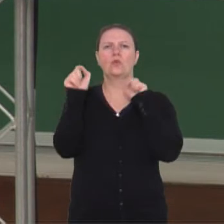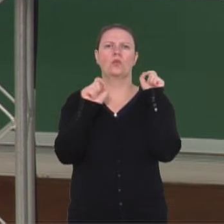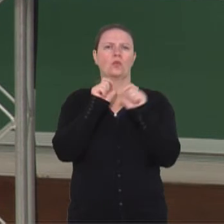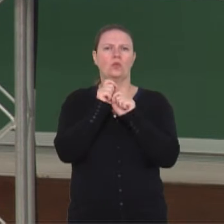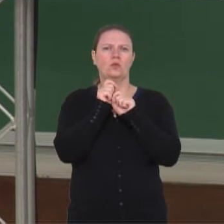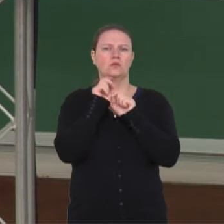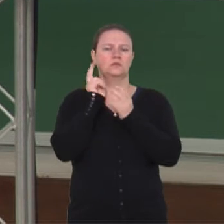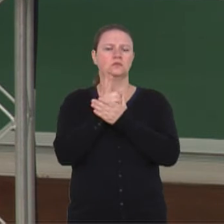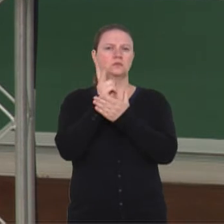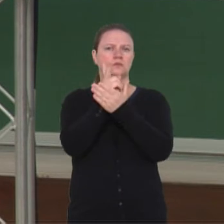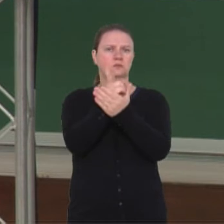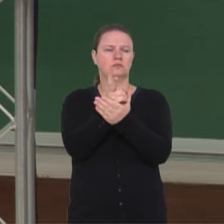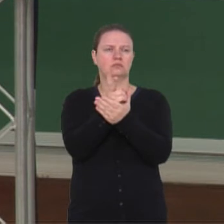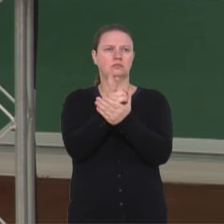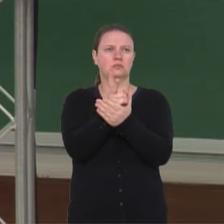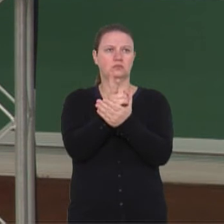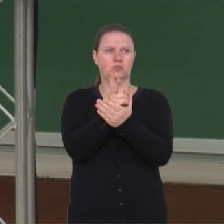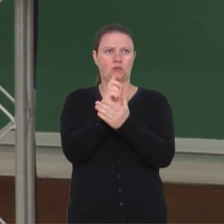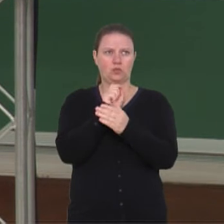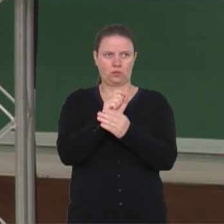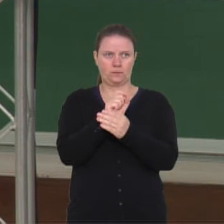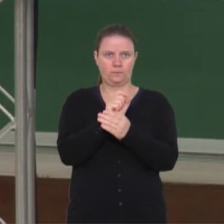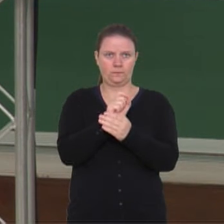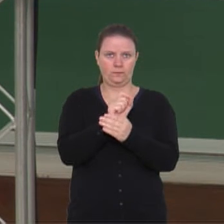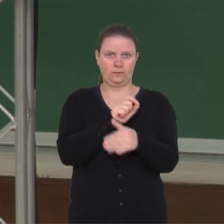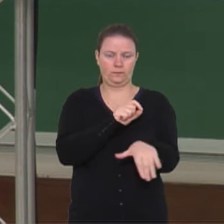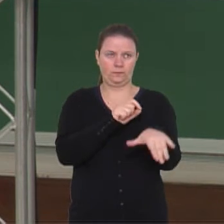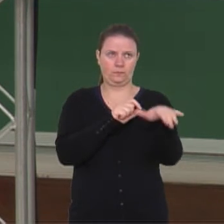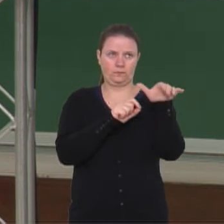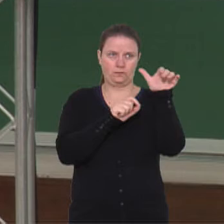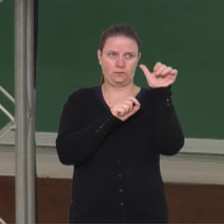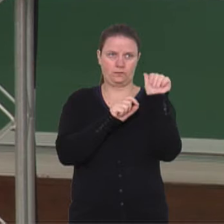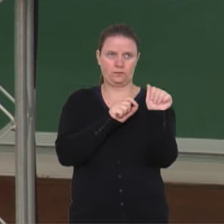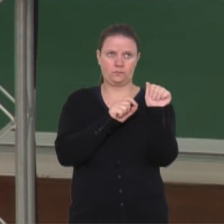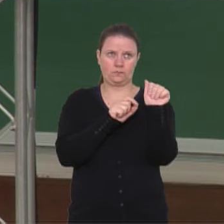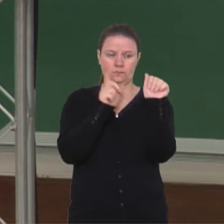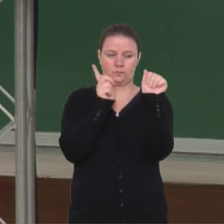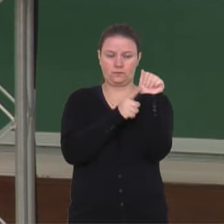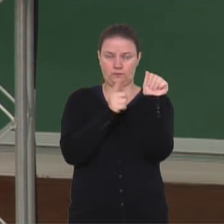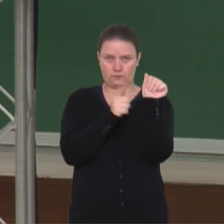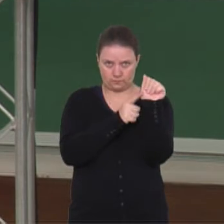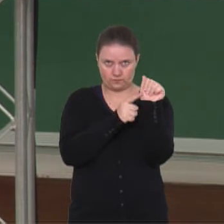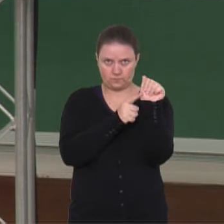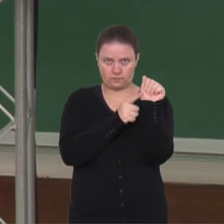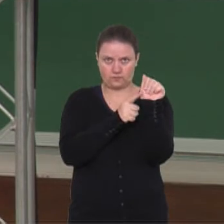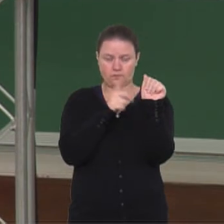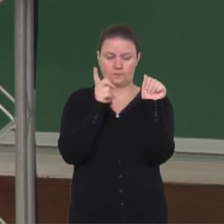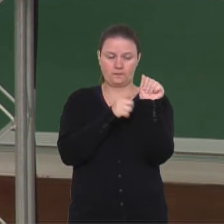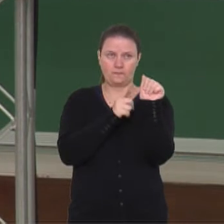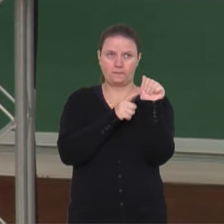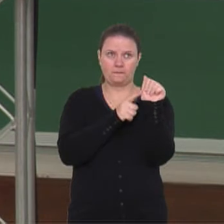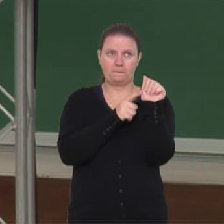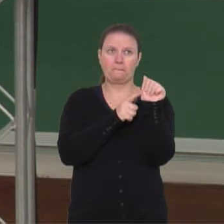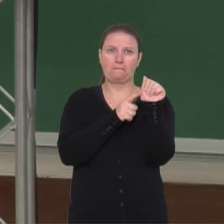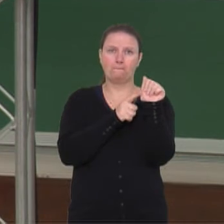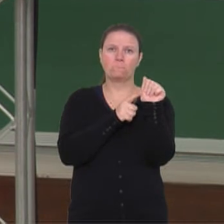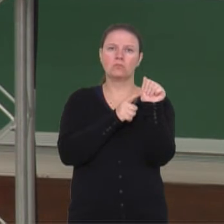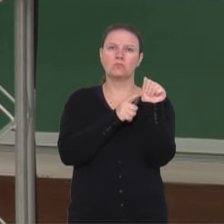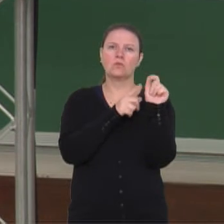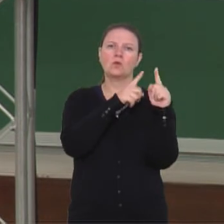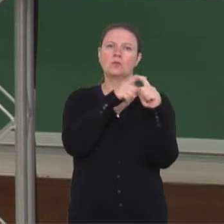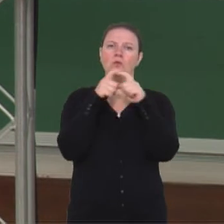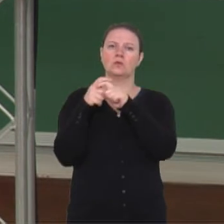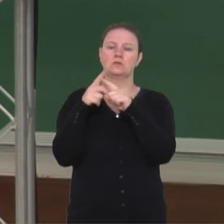sempre será o mesmo. Ele é o coeficiente A daqui do nosso